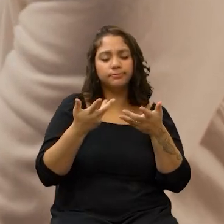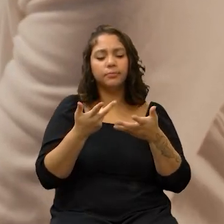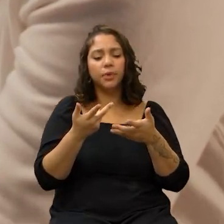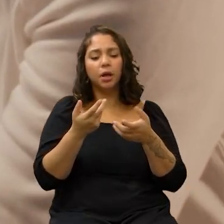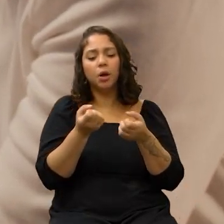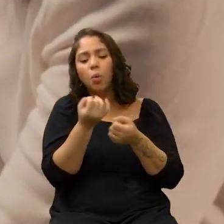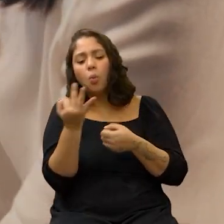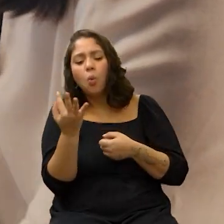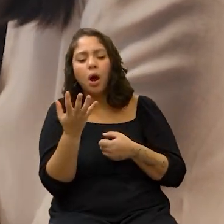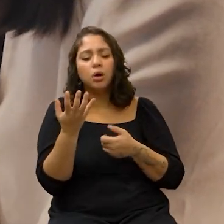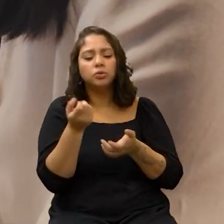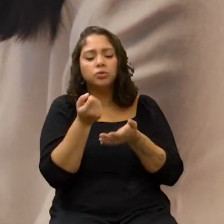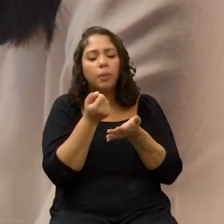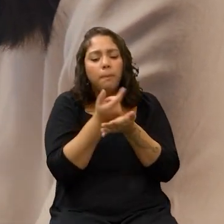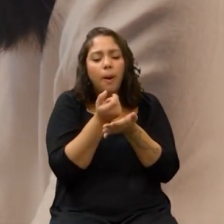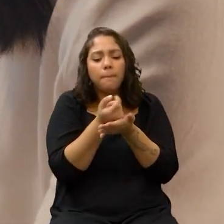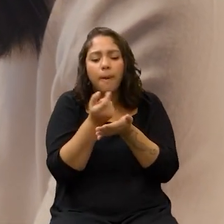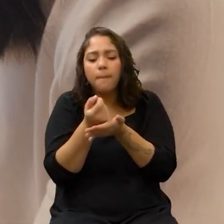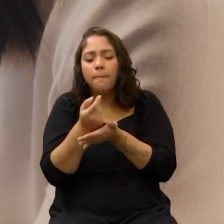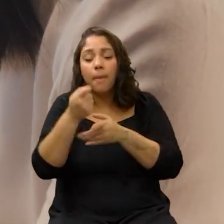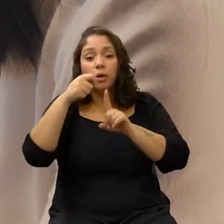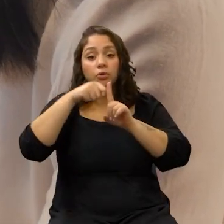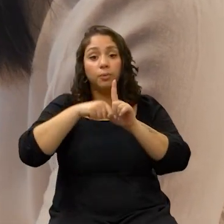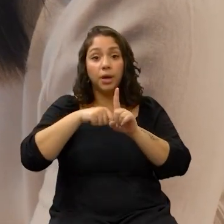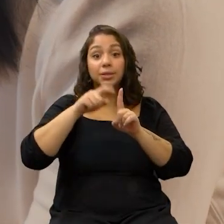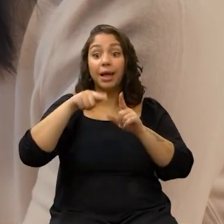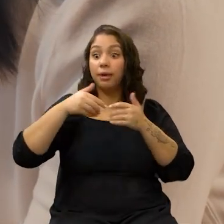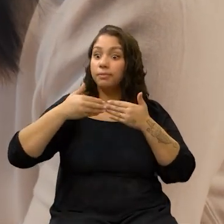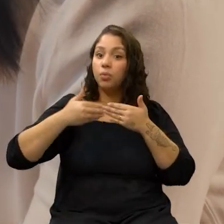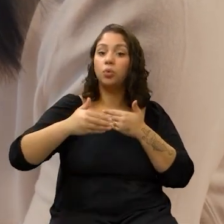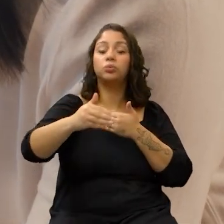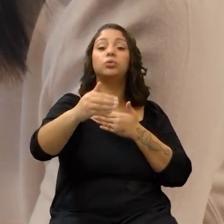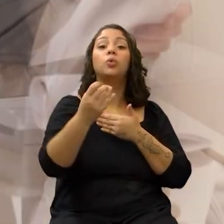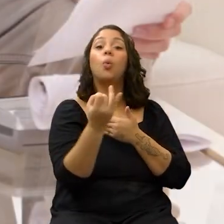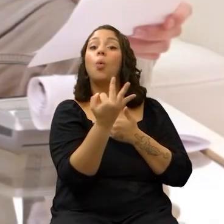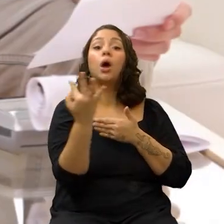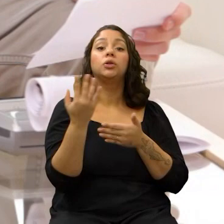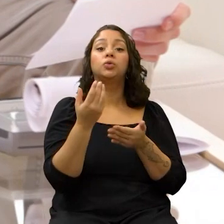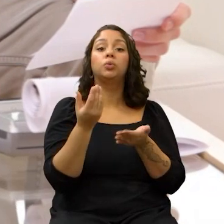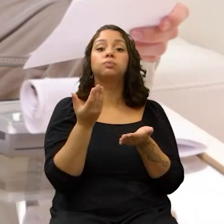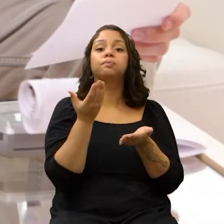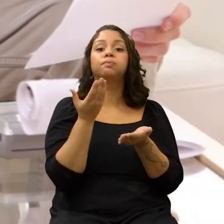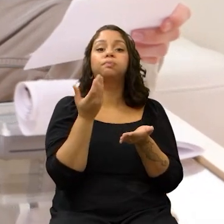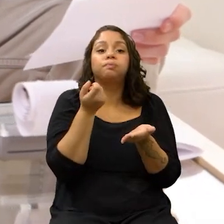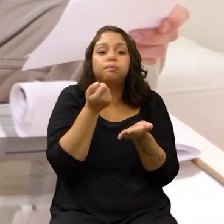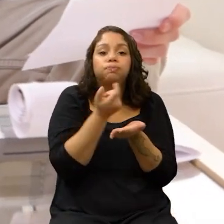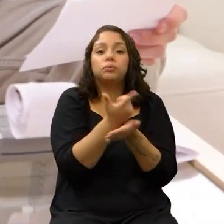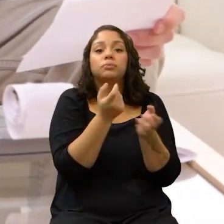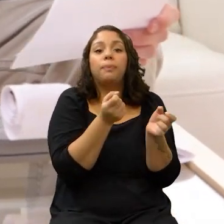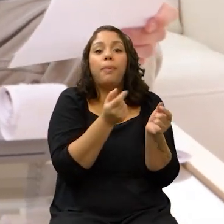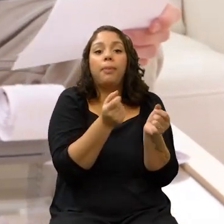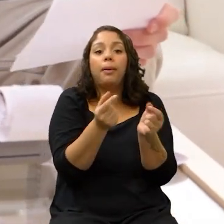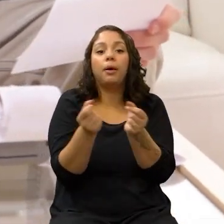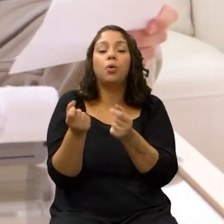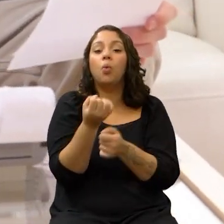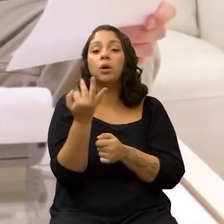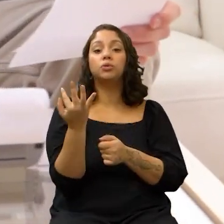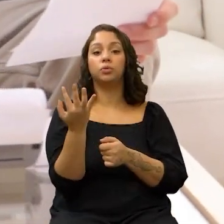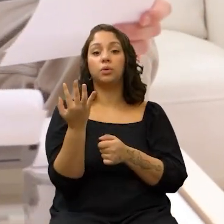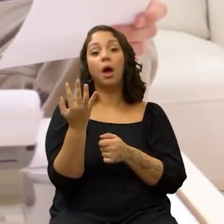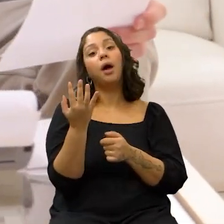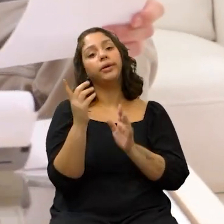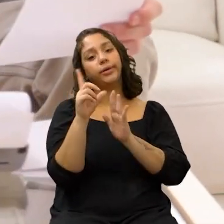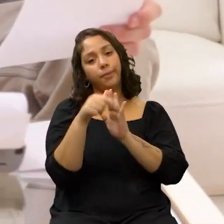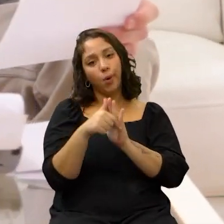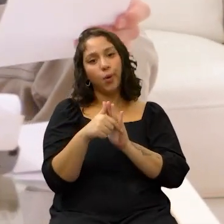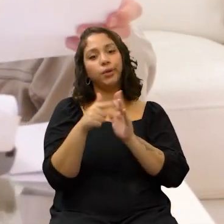quanto que ela gasta por mês, né? Então, o ponto de partida é quanto ela gasta. Aí vamos fazer os ajustes, né?